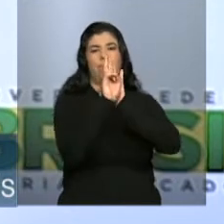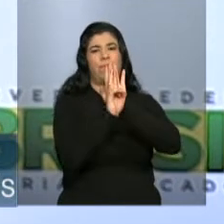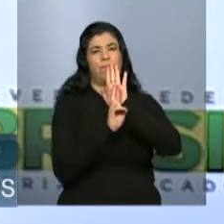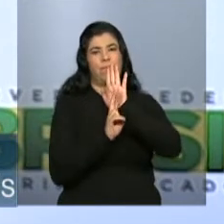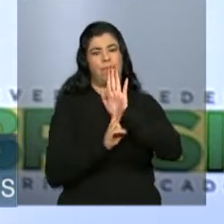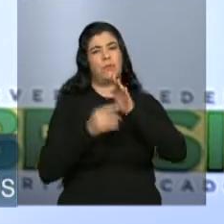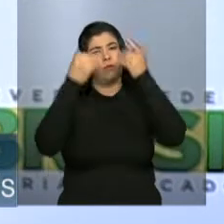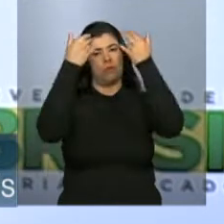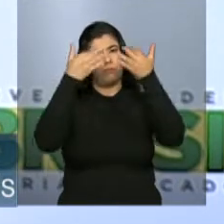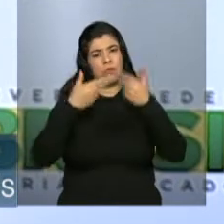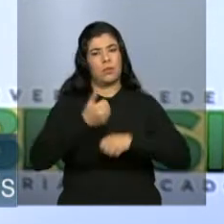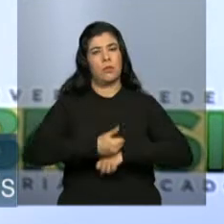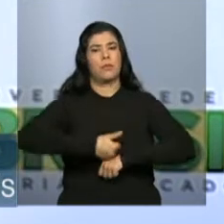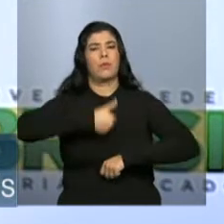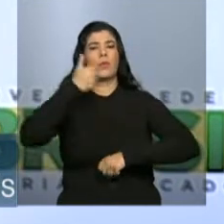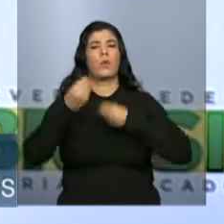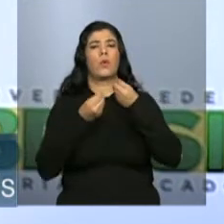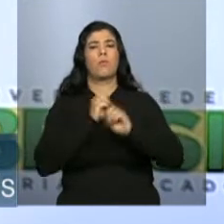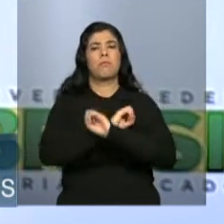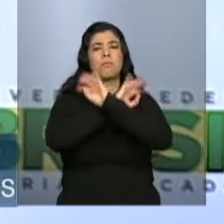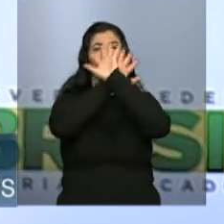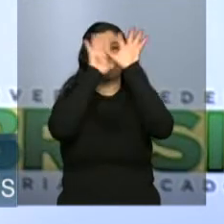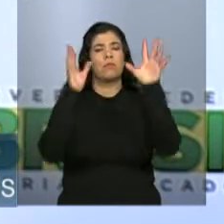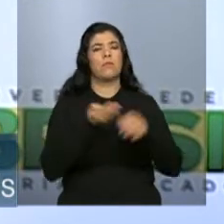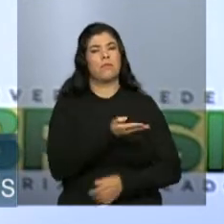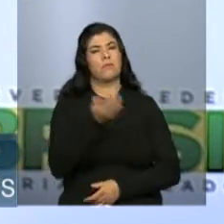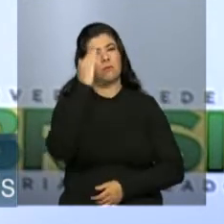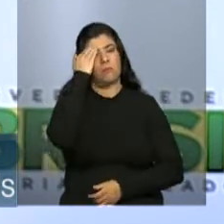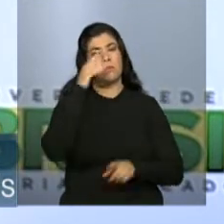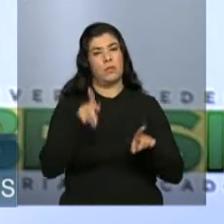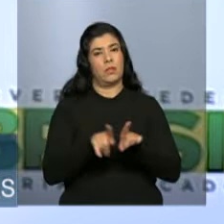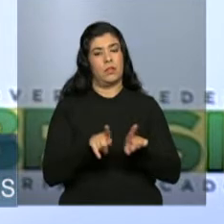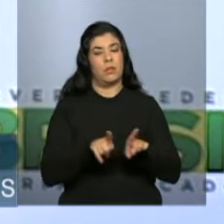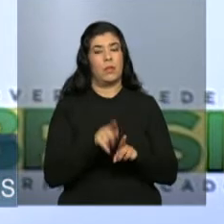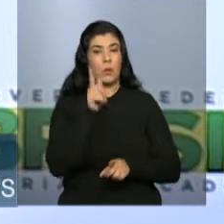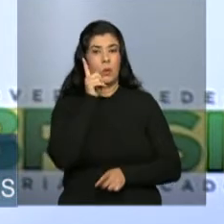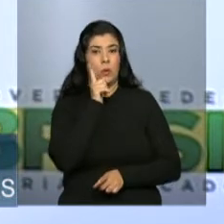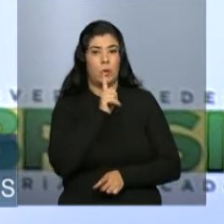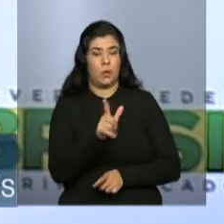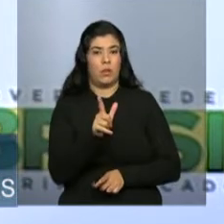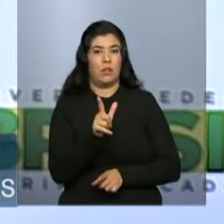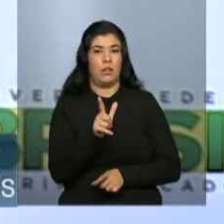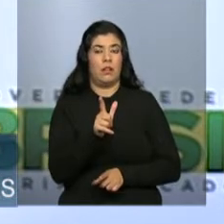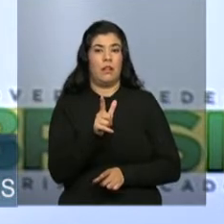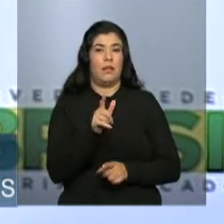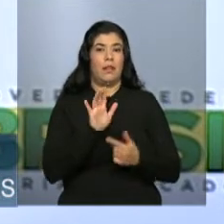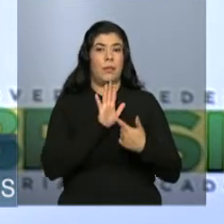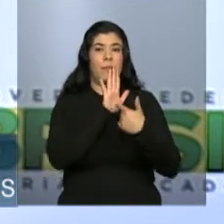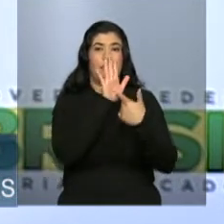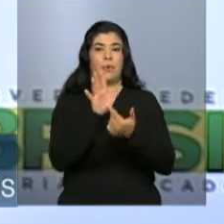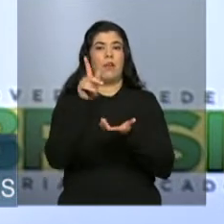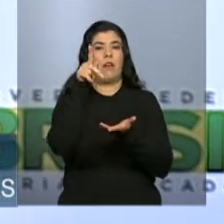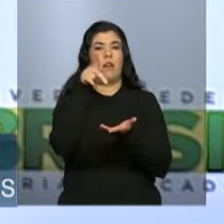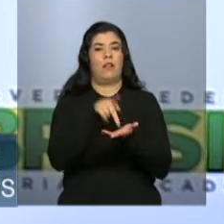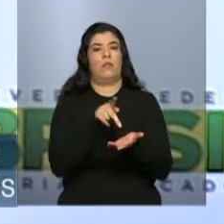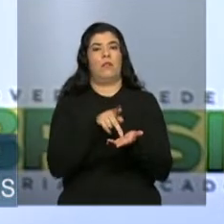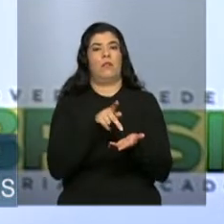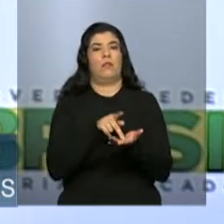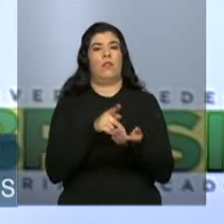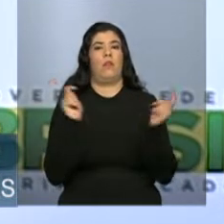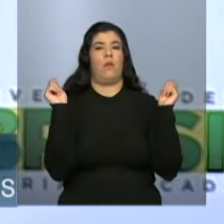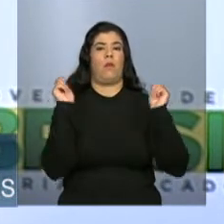explicar melhor que melhoram previsibilidade dá umas transparência conseguem colocar a de maneira muito mais atualizada a